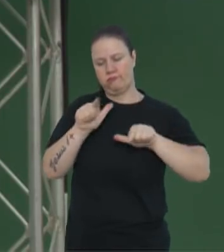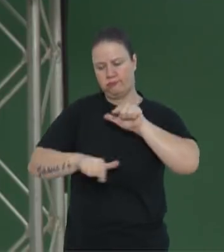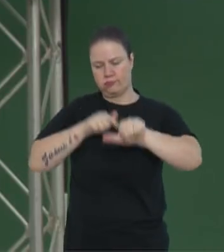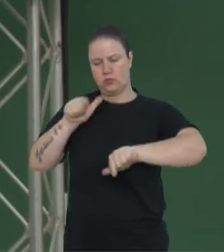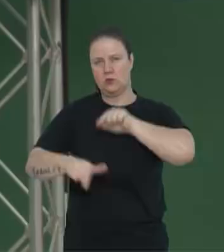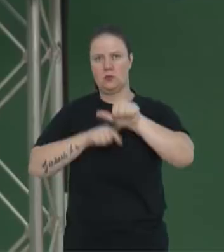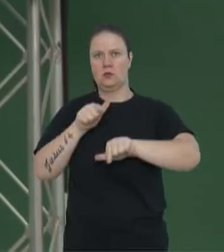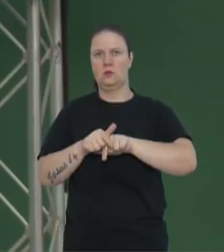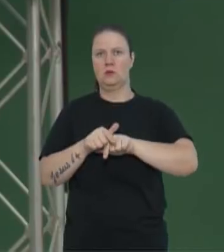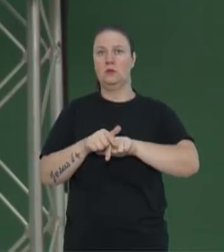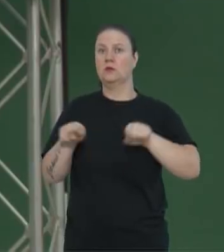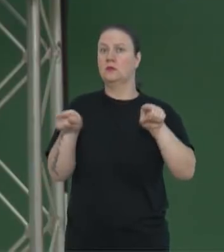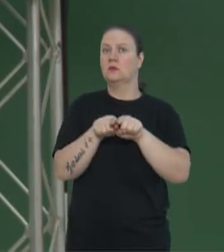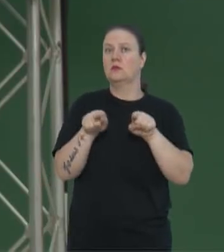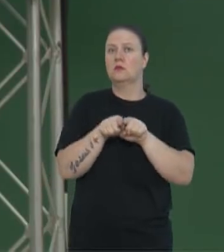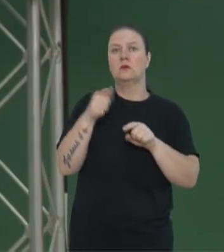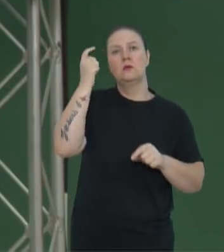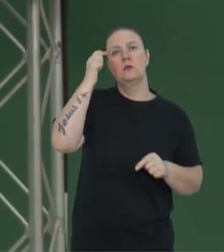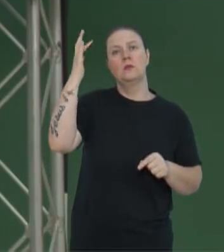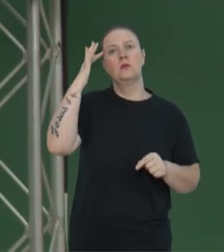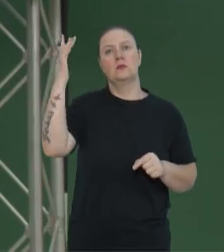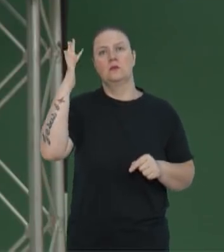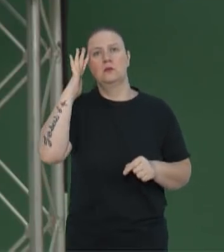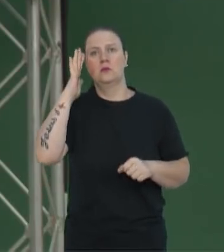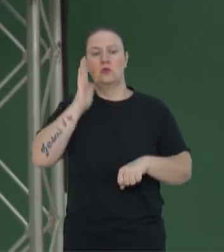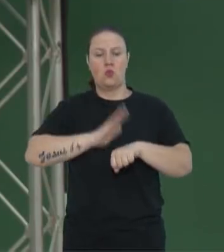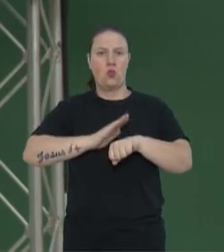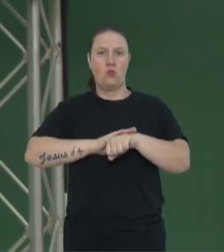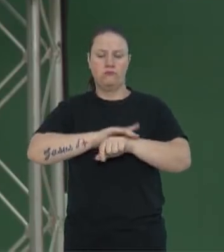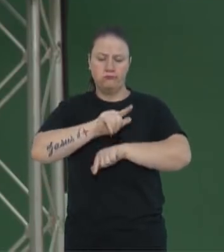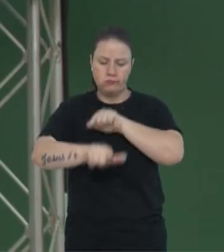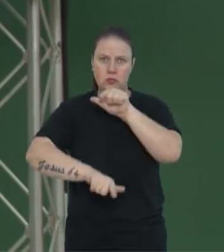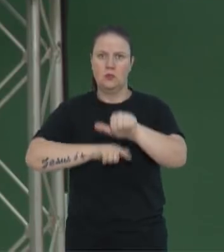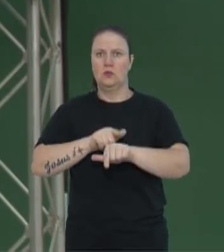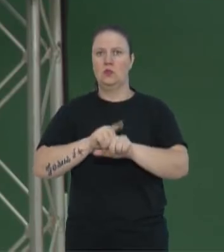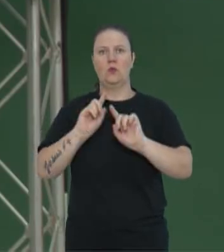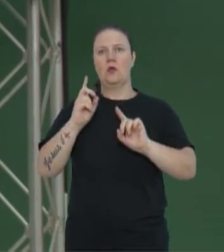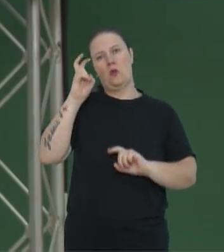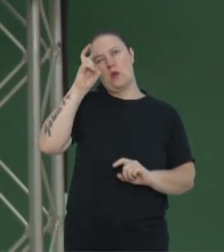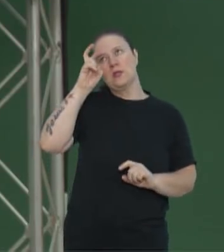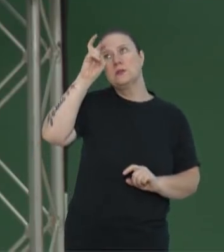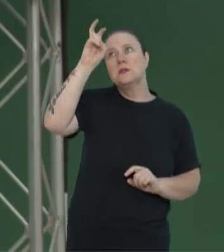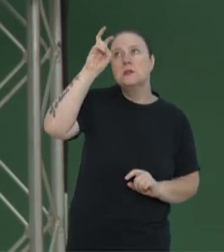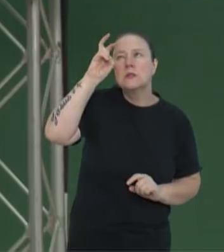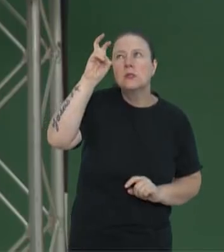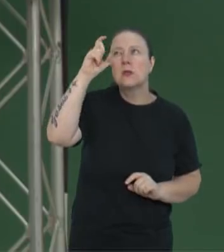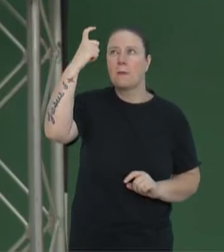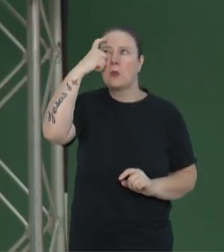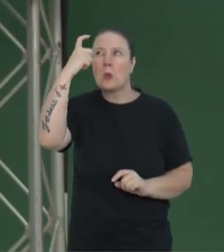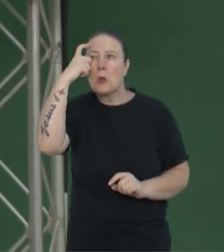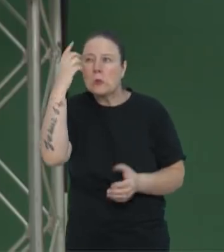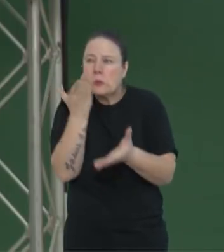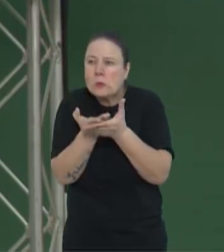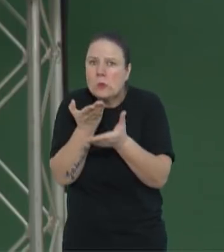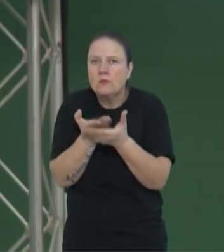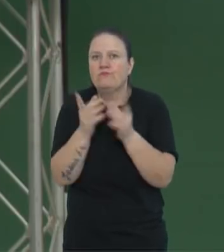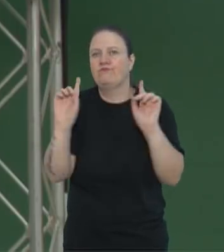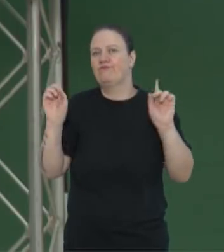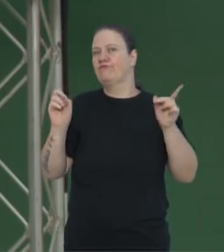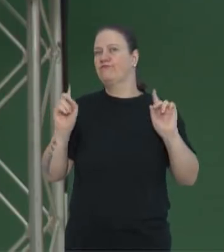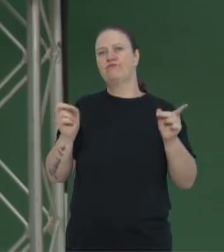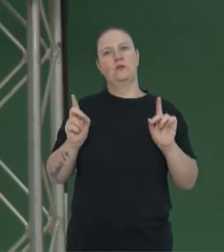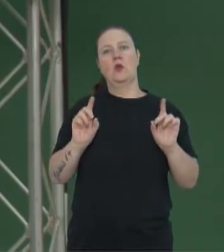os trabalhadores, eles se utilizavam do serviço braçal, ele não era tão intelectual, então eles não desenvolviam tanto um estudo